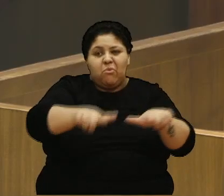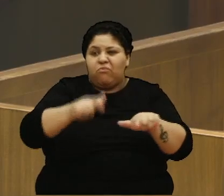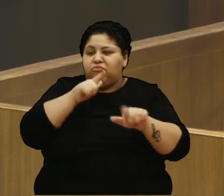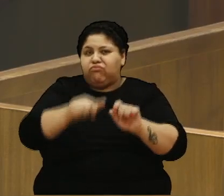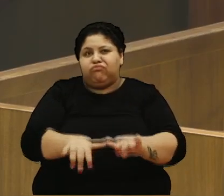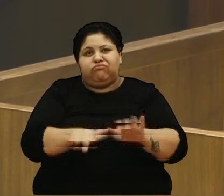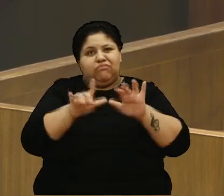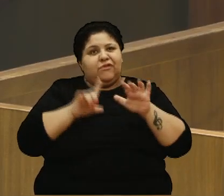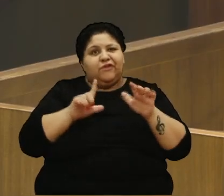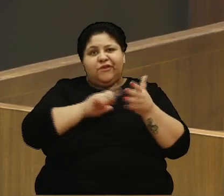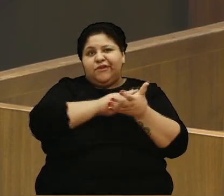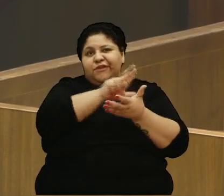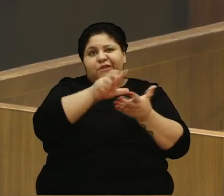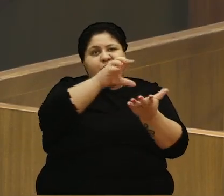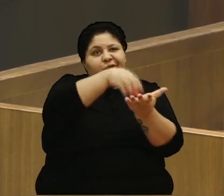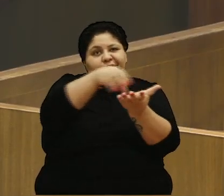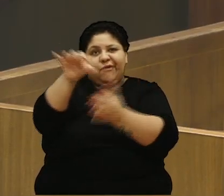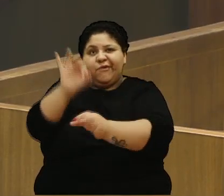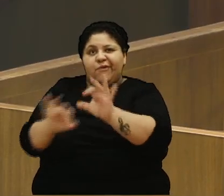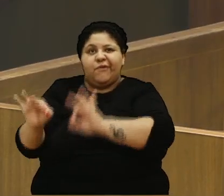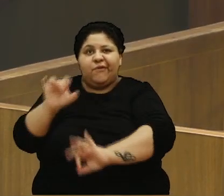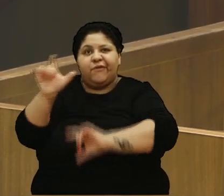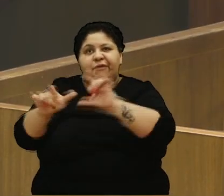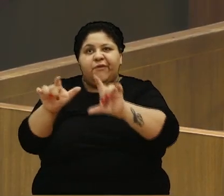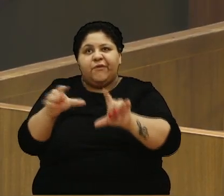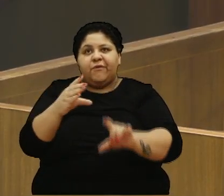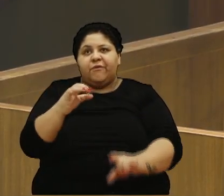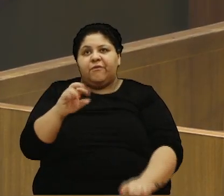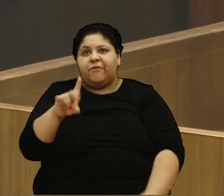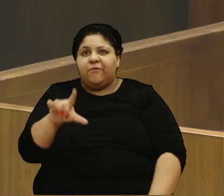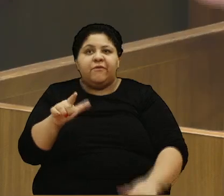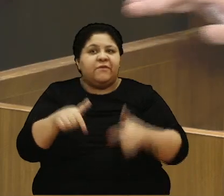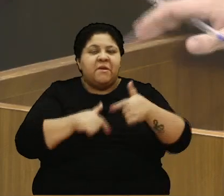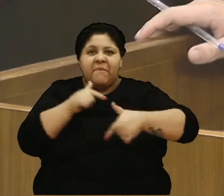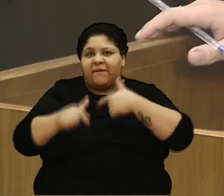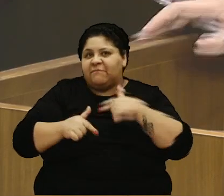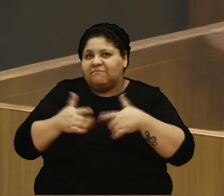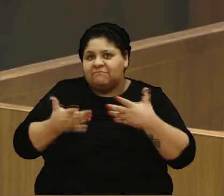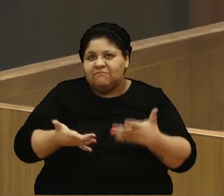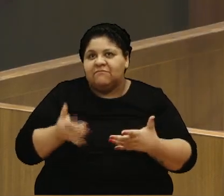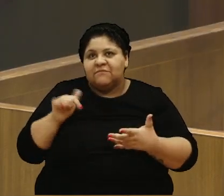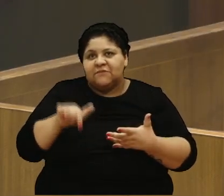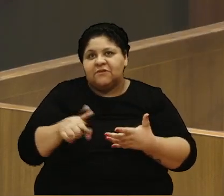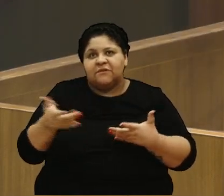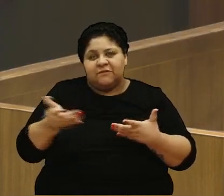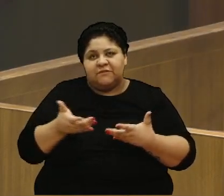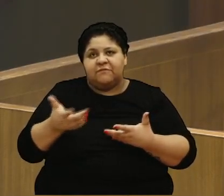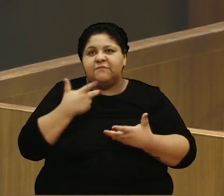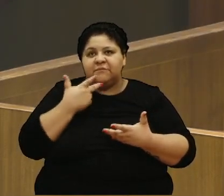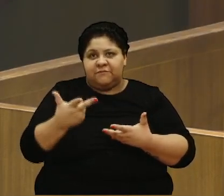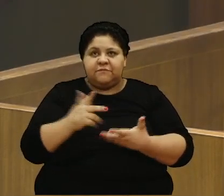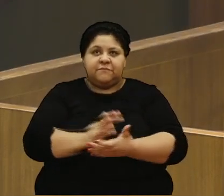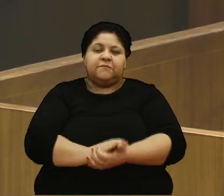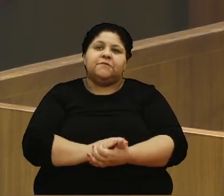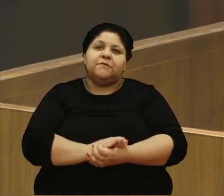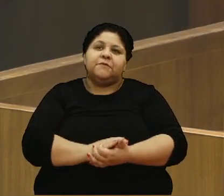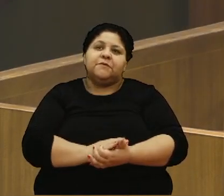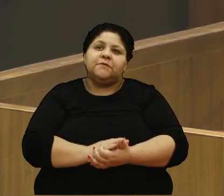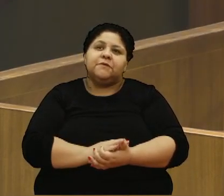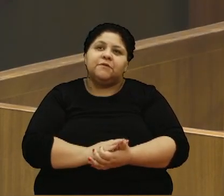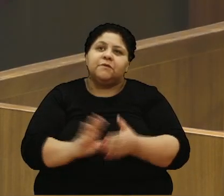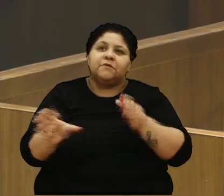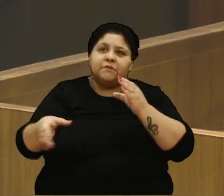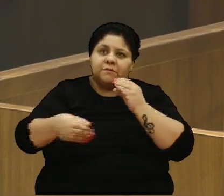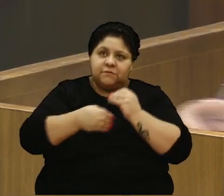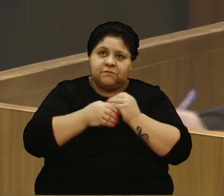já tem vários núcleos, né, organizados de pessoas civis indo atuar. Então é isso aí que eu queria falar. Tem ainda 4 minutos. Uma parte, vereador.